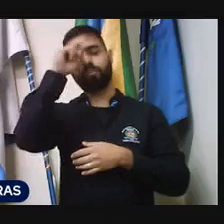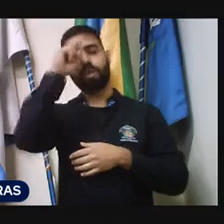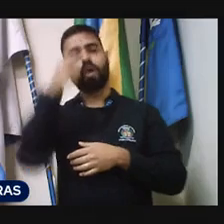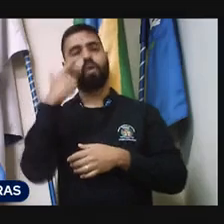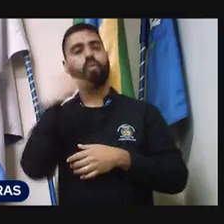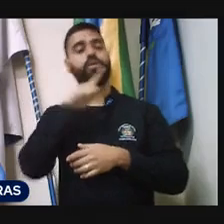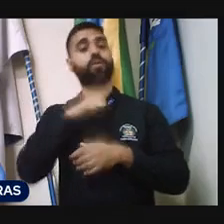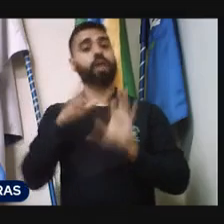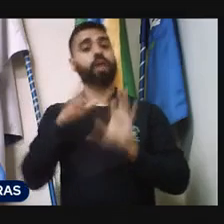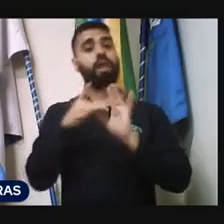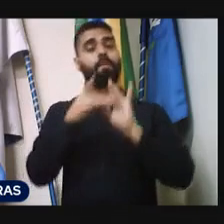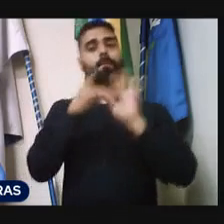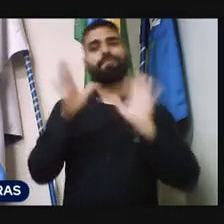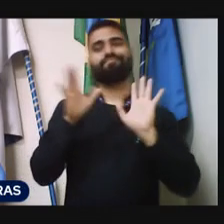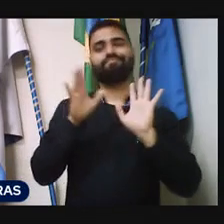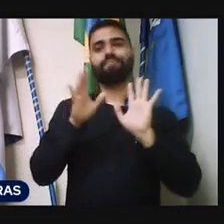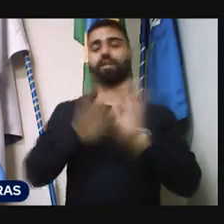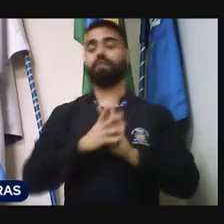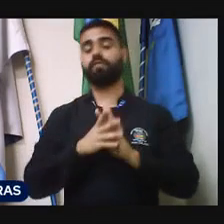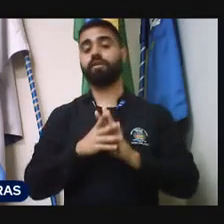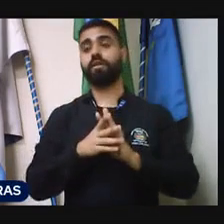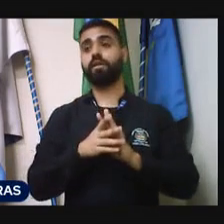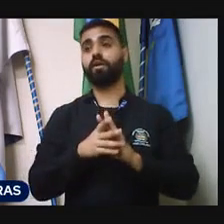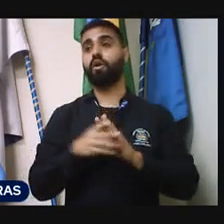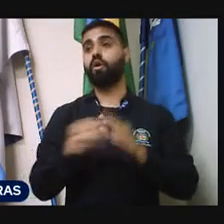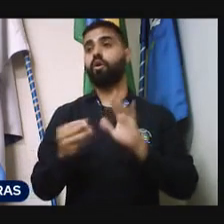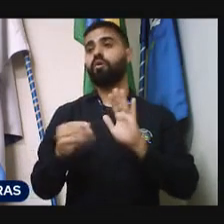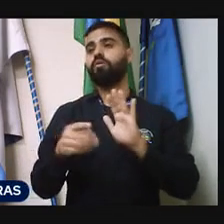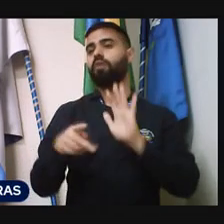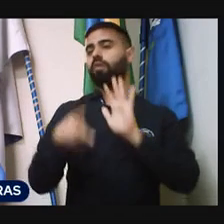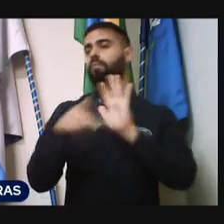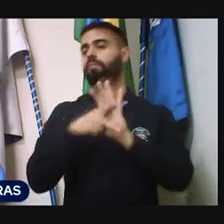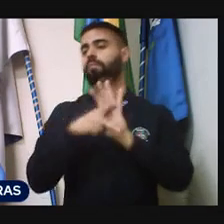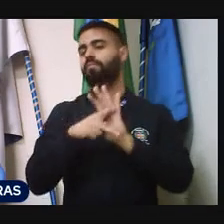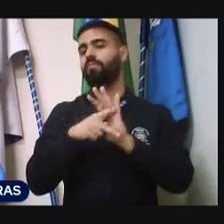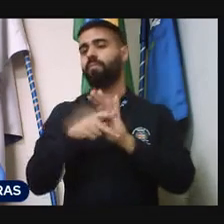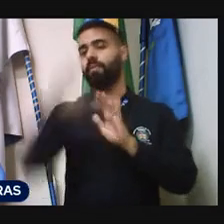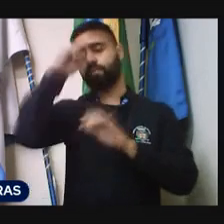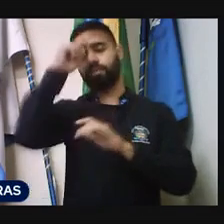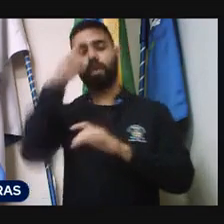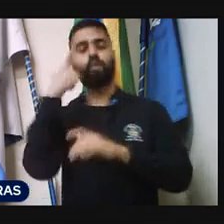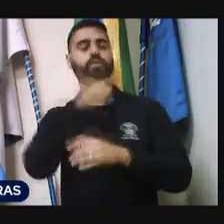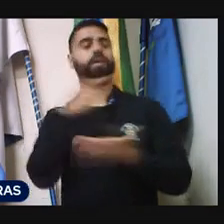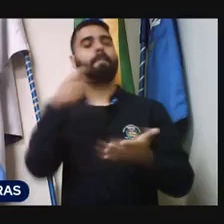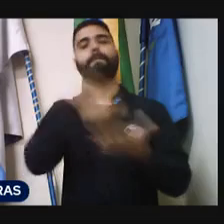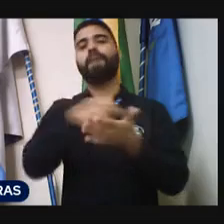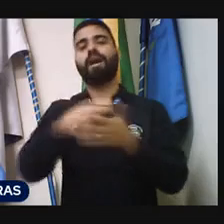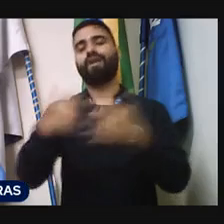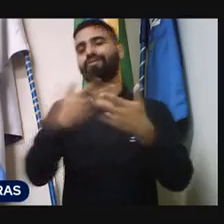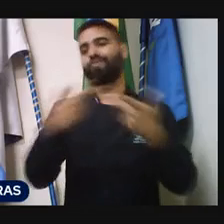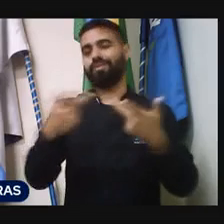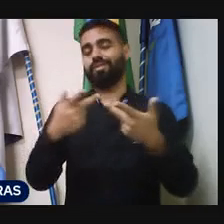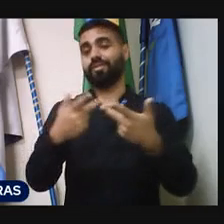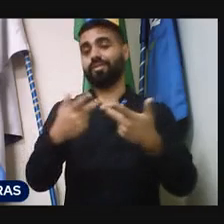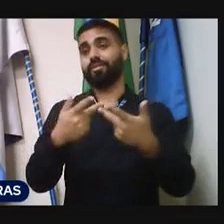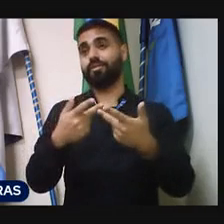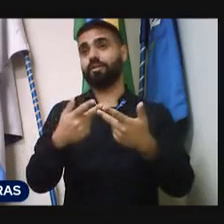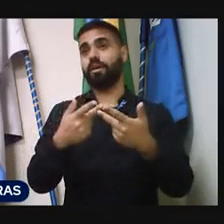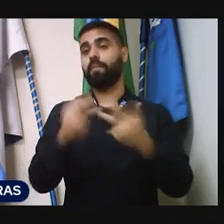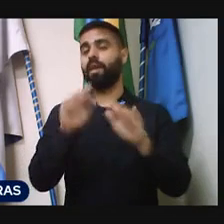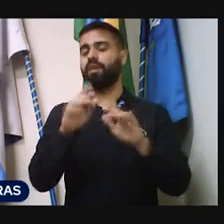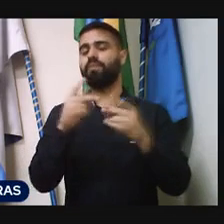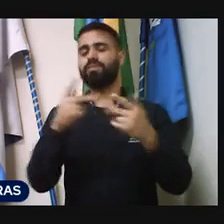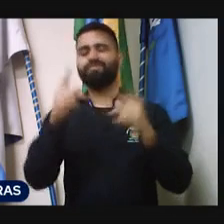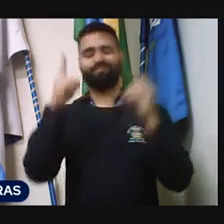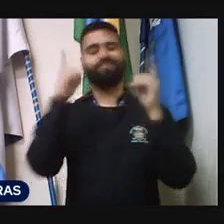é a seu serviço pagar com sua despesa é Um Sonho Distante ainda não vou falar que vai ser de hoje para amanhã demanda